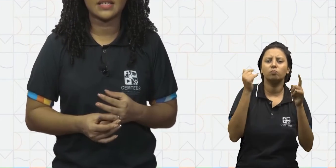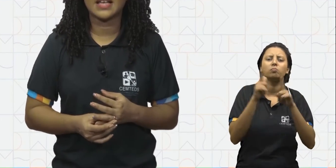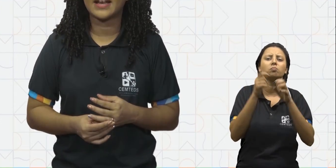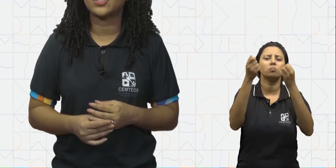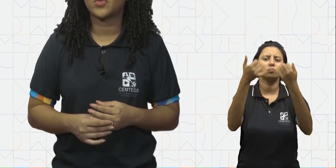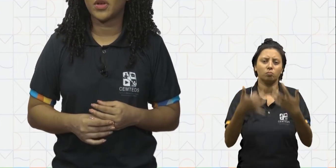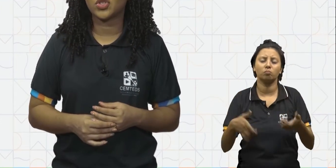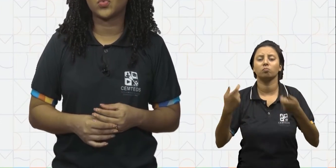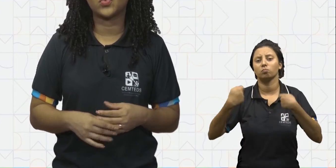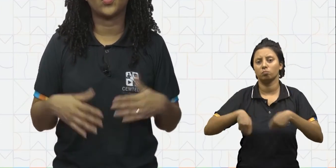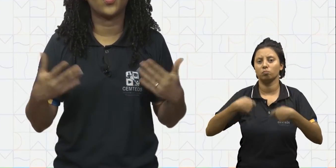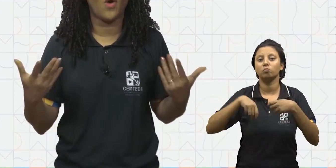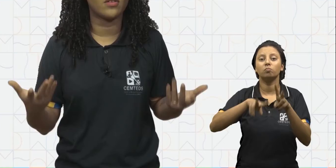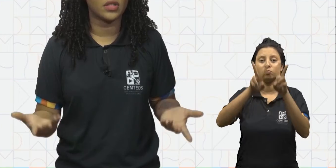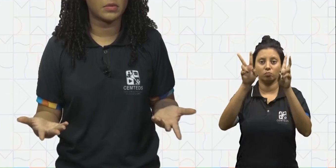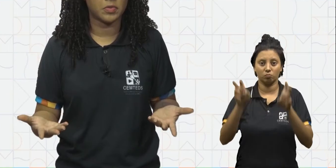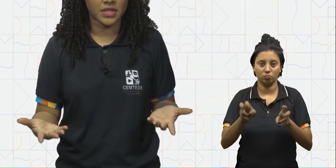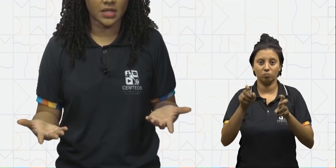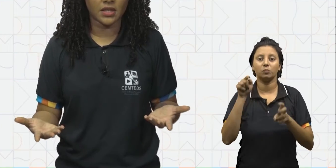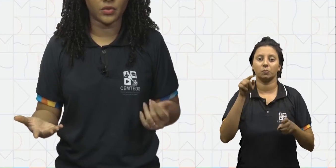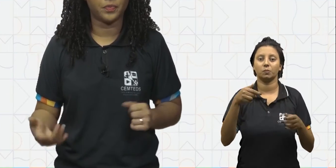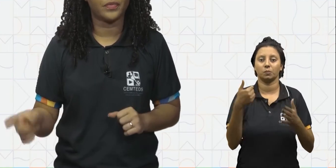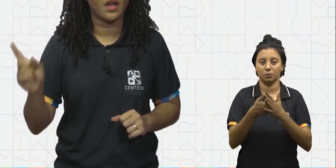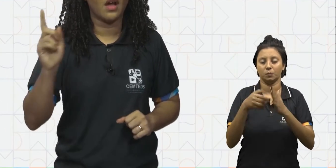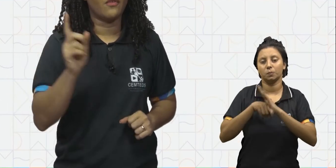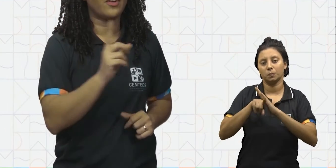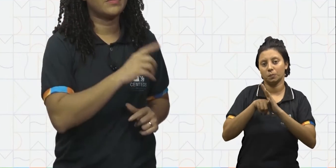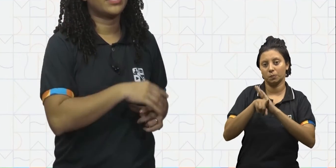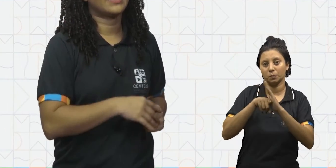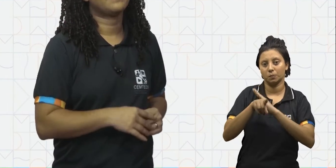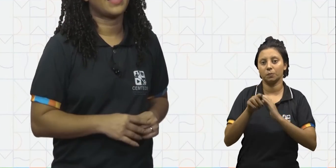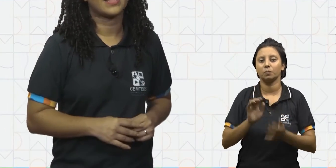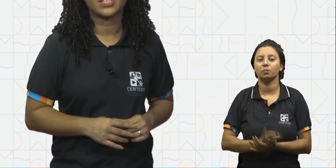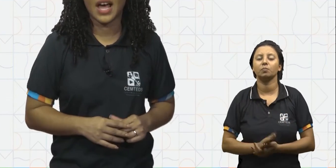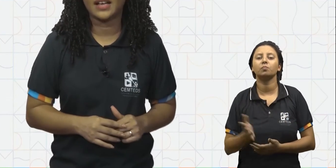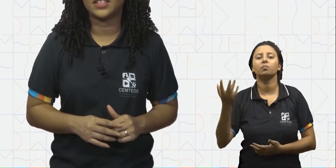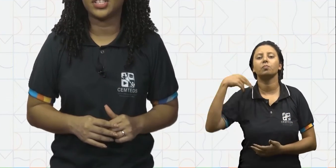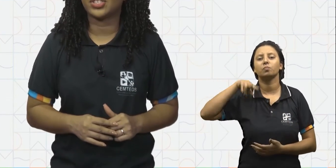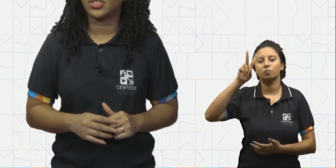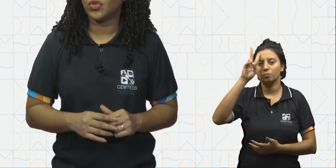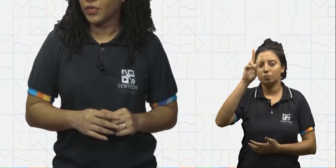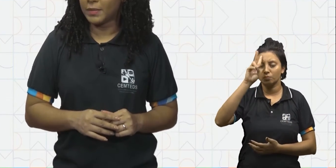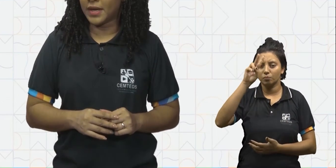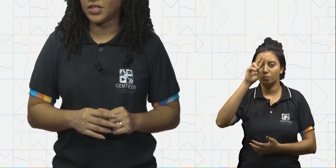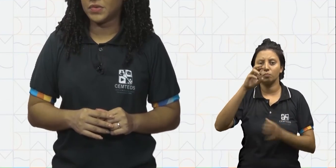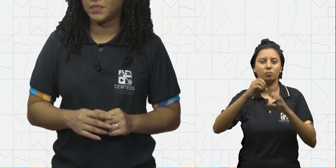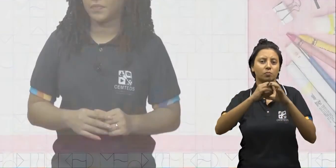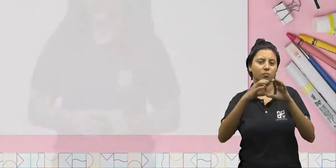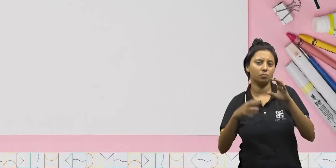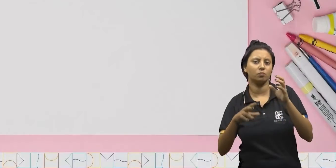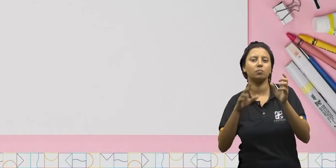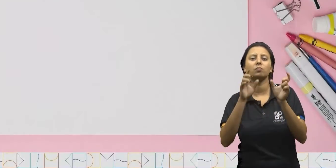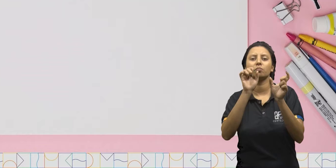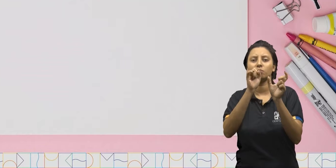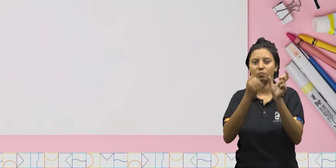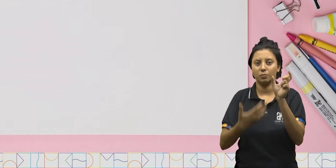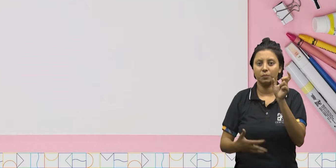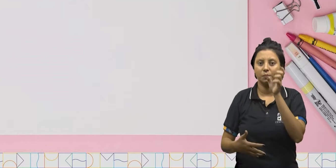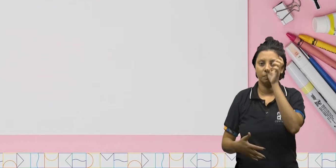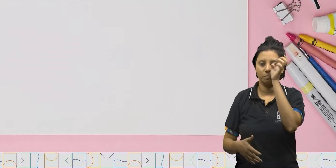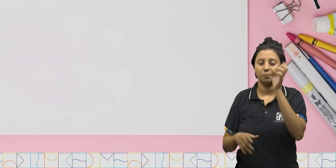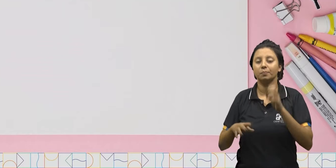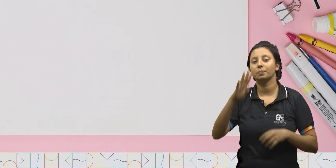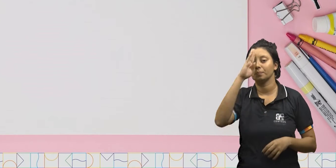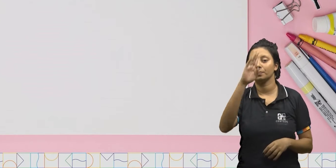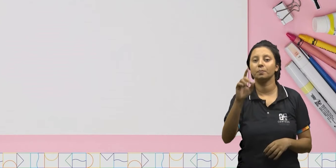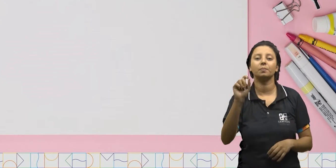explicações necessárias sobre o assunto o qual estamos pesquisando. Vamos relembrar as características do verbete? Entre as